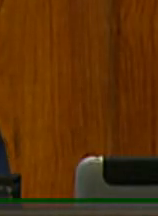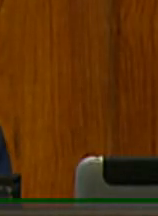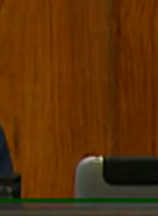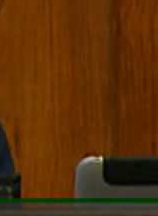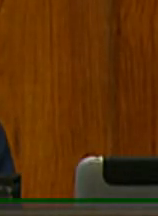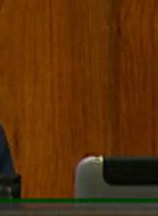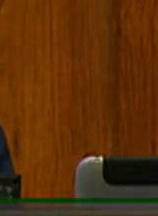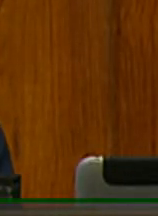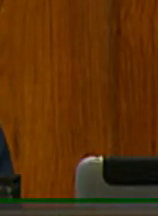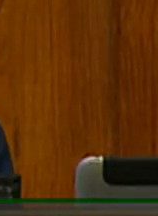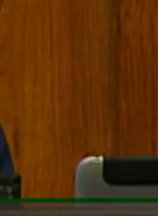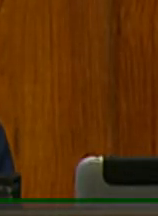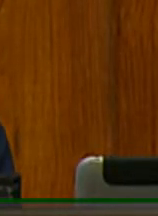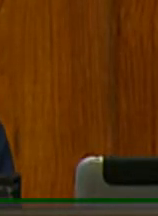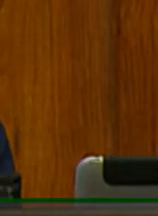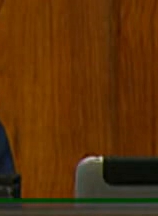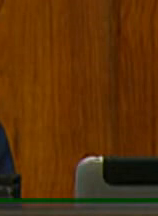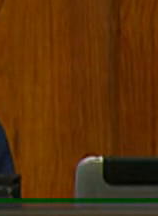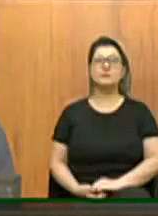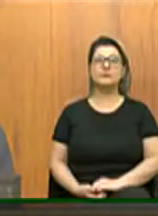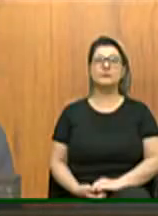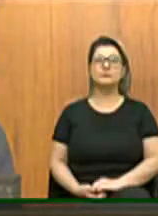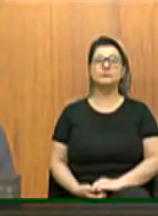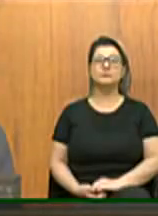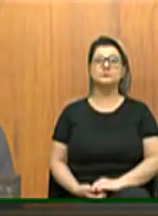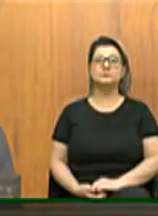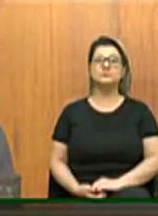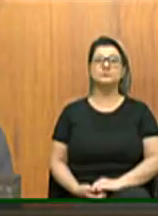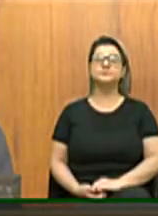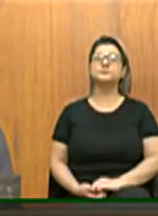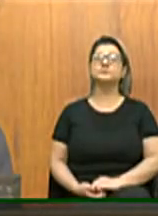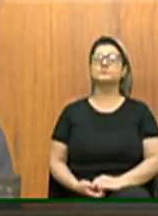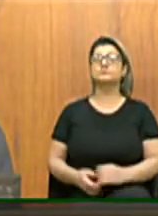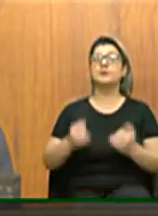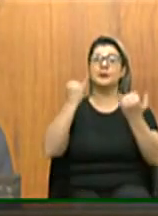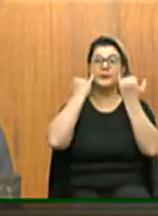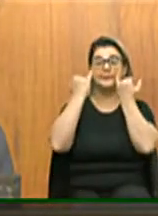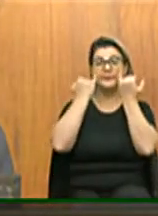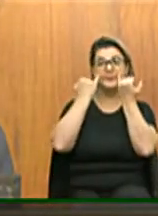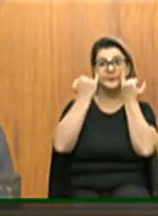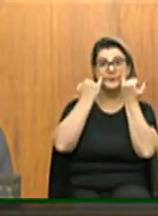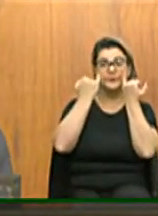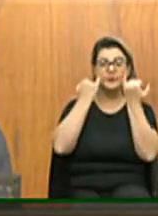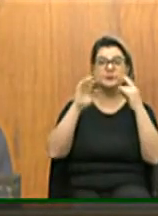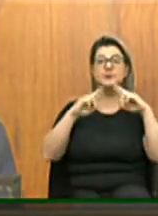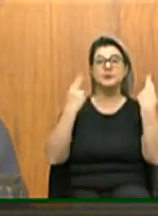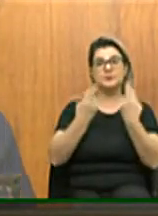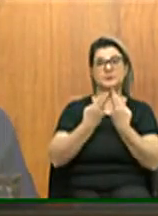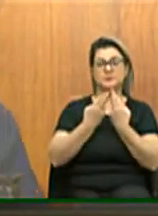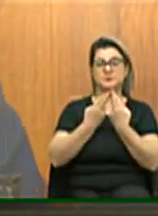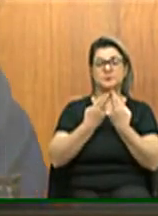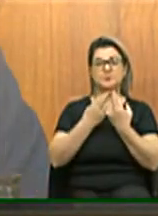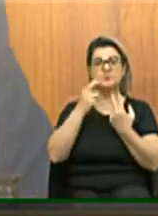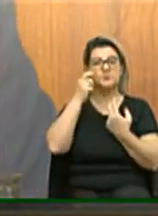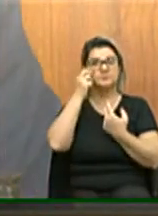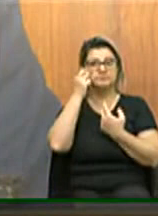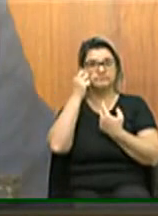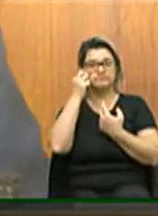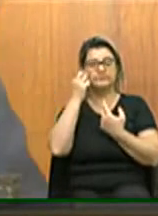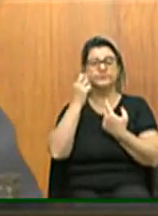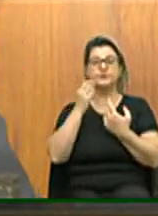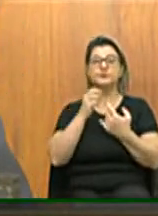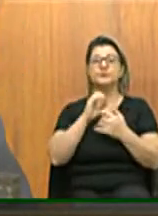42 parlamentares presentes. Informo que a sessão está sendo transmitida ao vivo pelos canais da TV